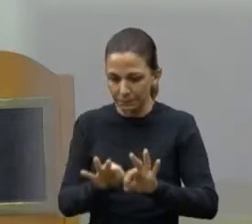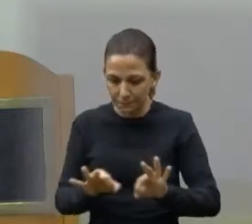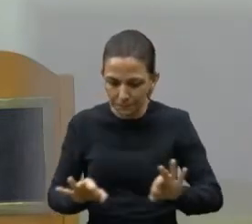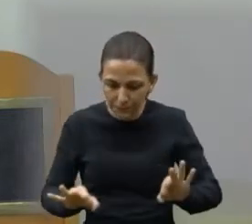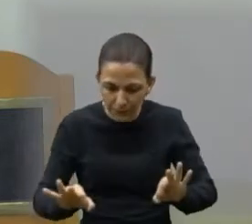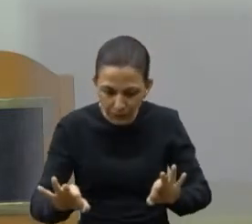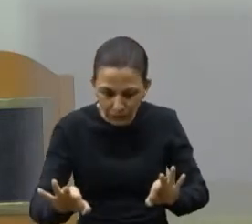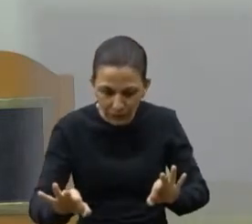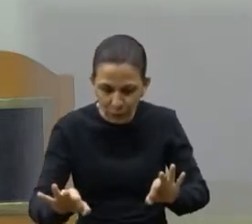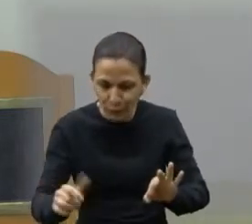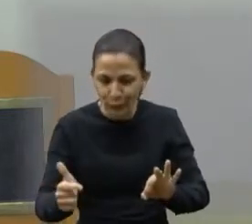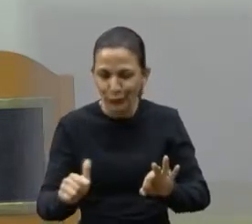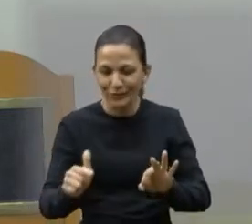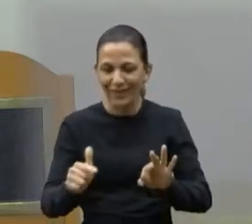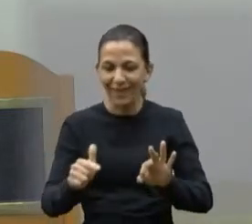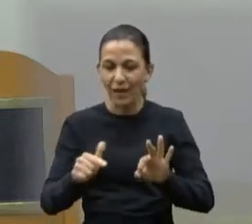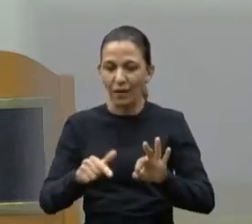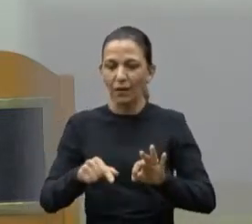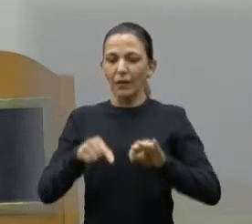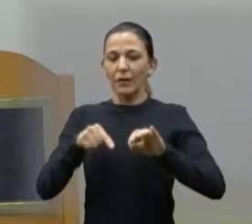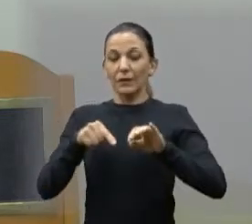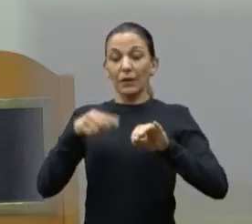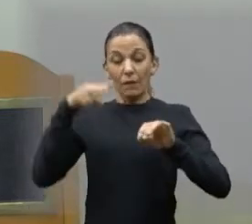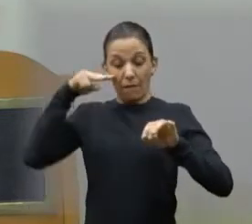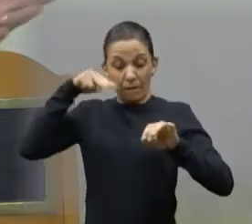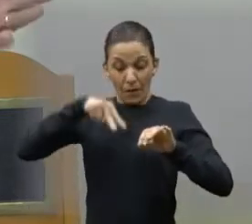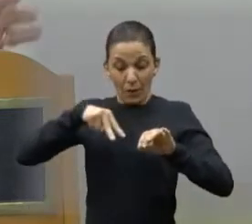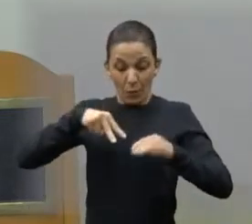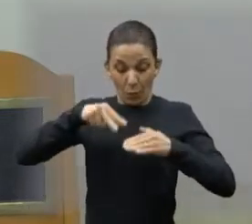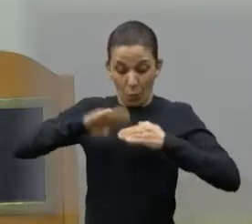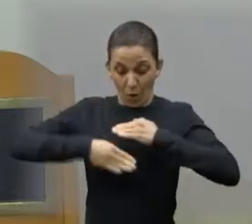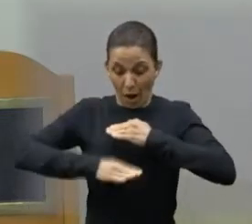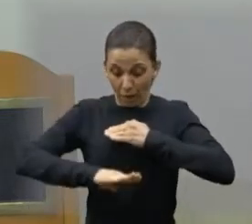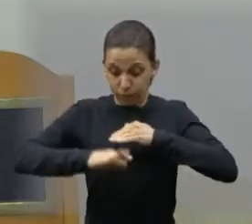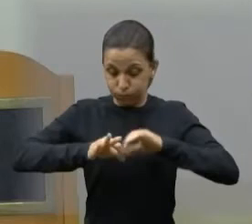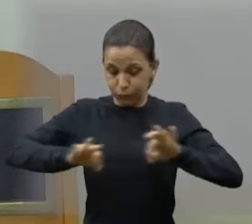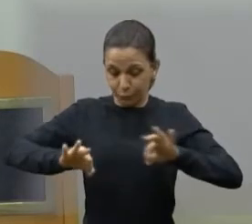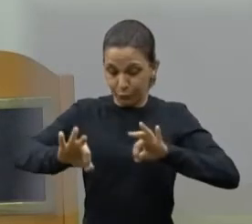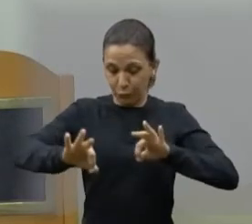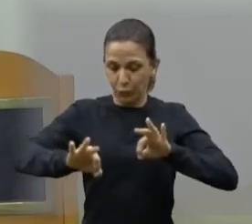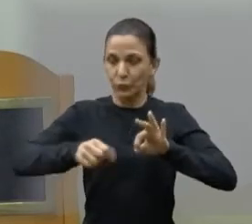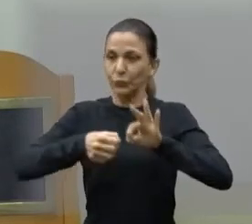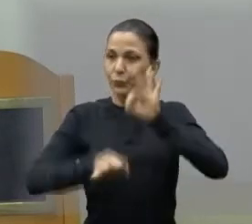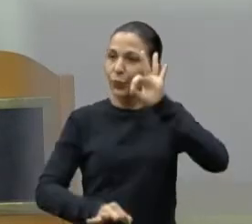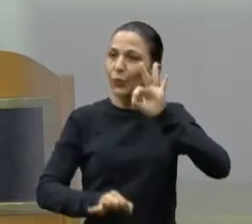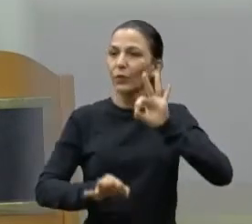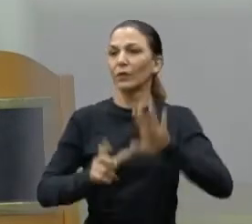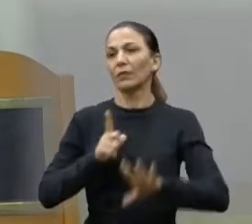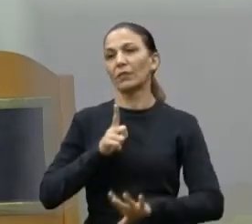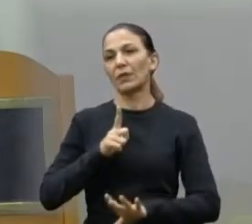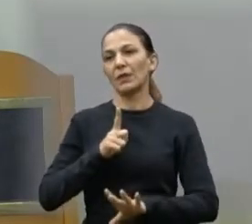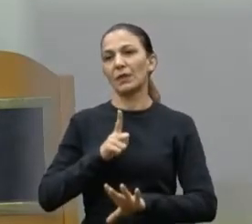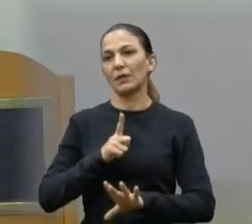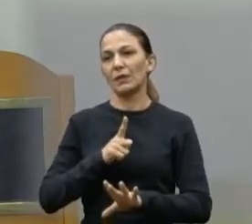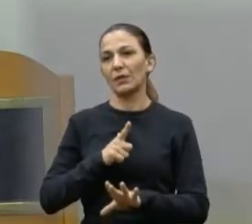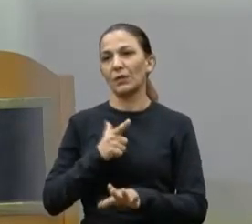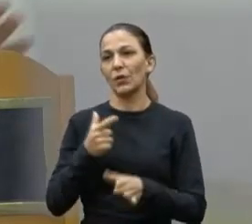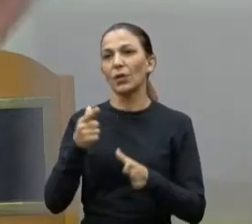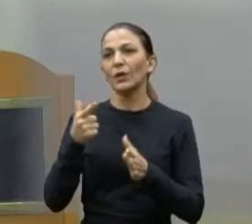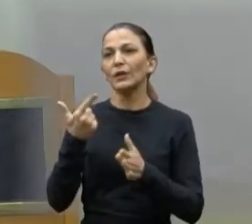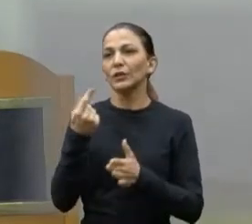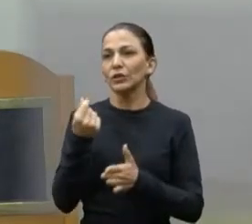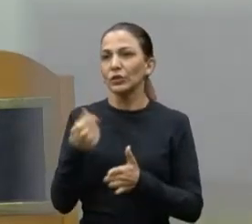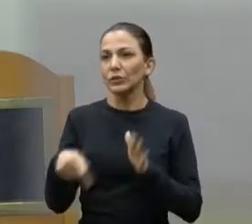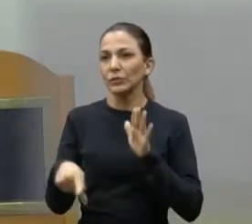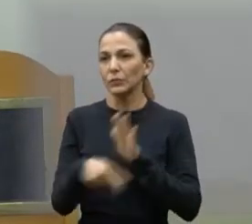medição do buraco que tá sendo feito tapa buraco é uma preocupação é dinheiro público é hilário pública a gente fica preocupado com isso